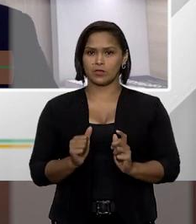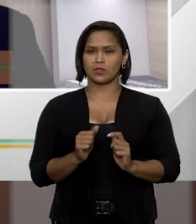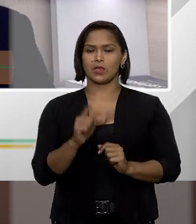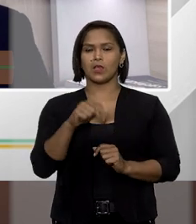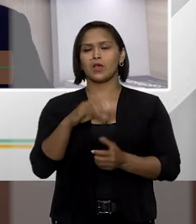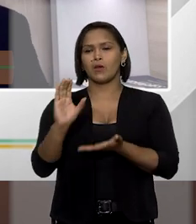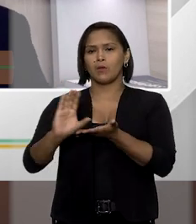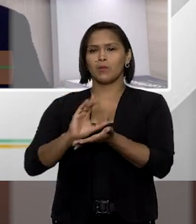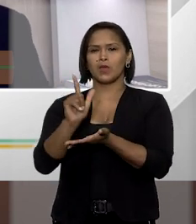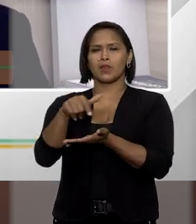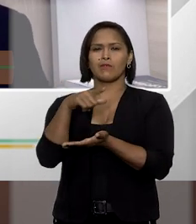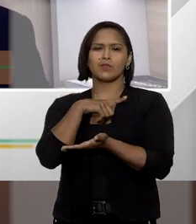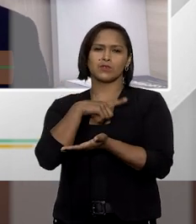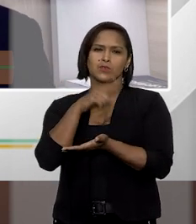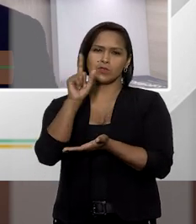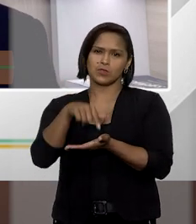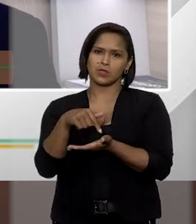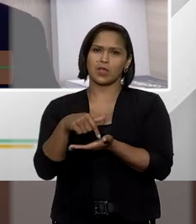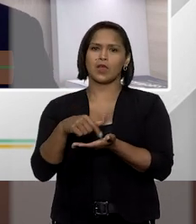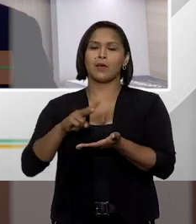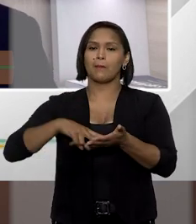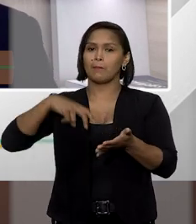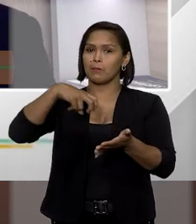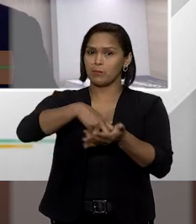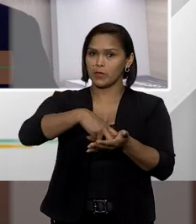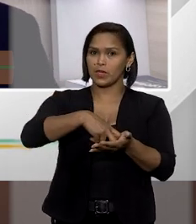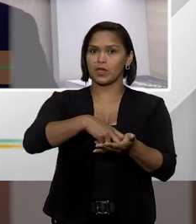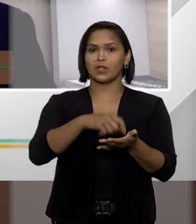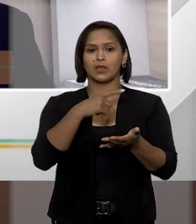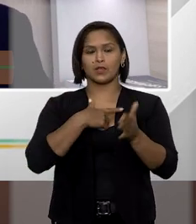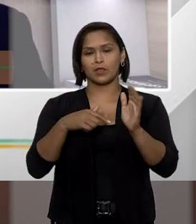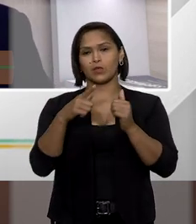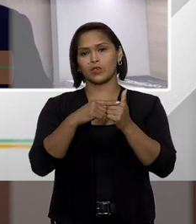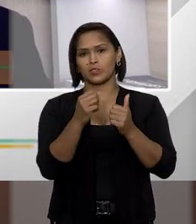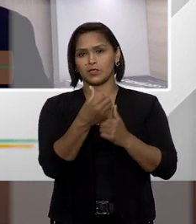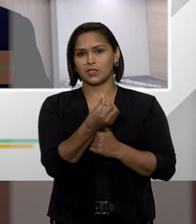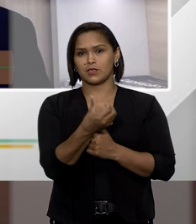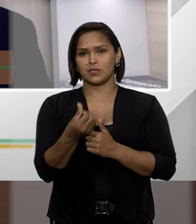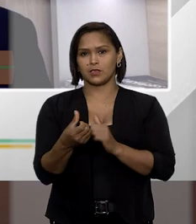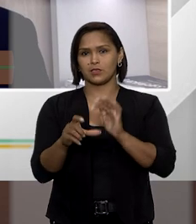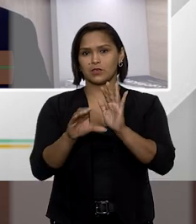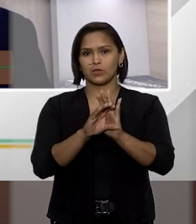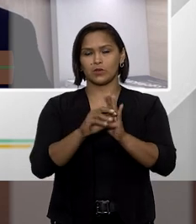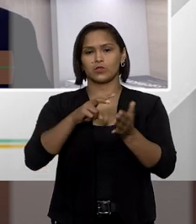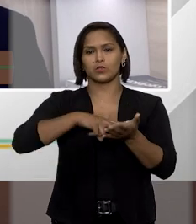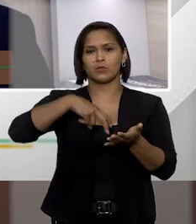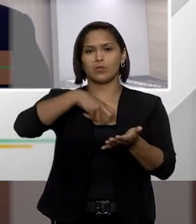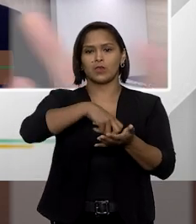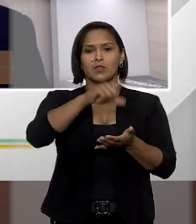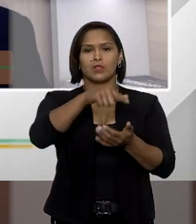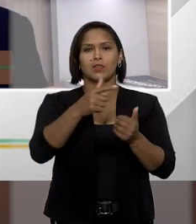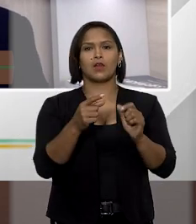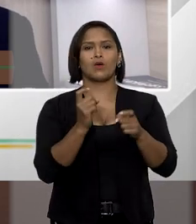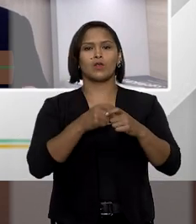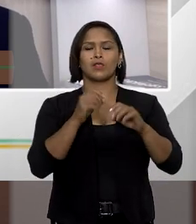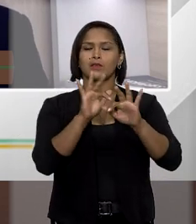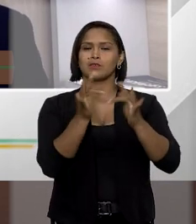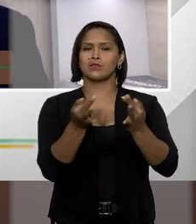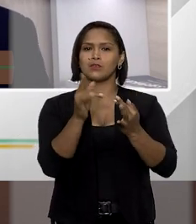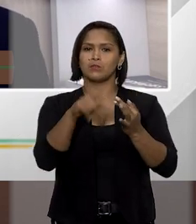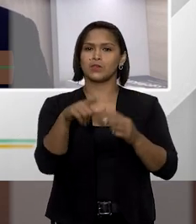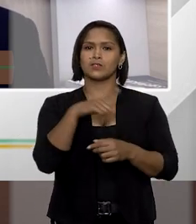integridade, o benefício de ter atenuação de pena, previsto lá no artigo 66 do Código Penal, na cláusula